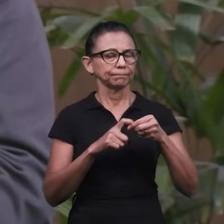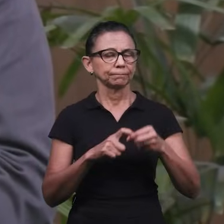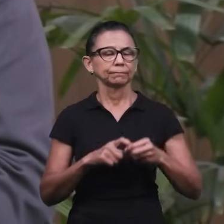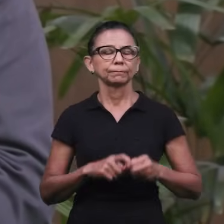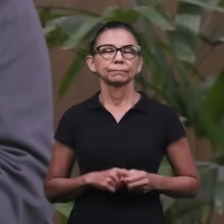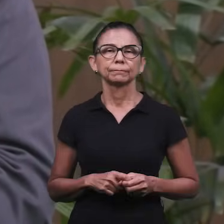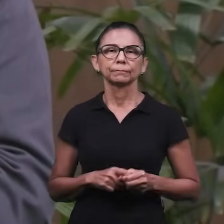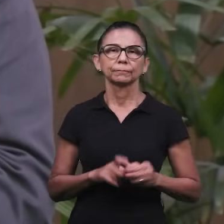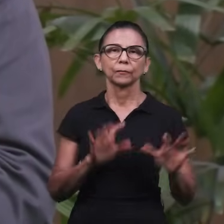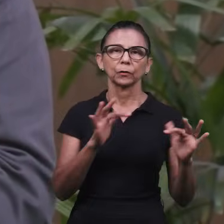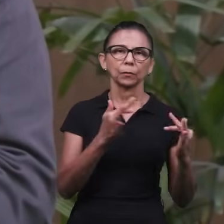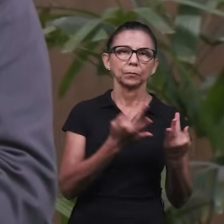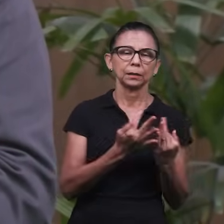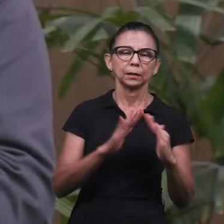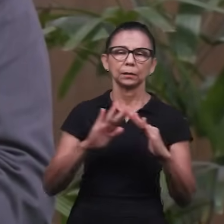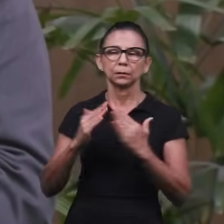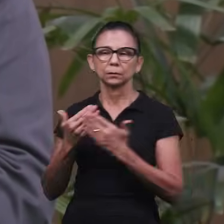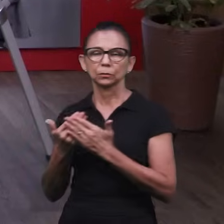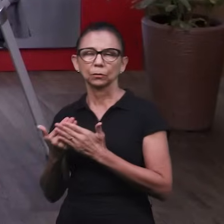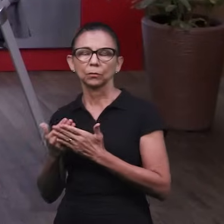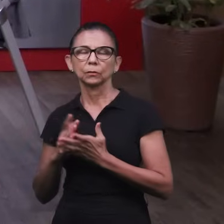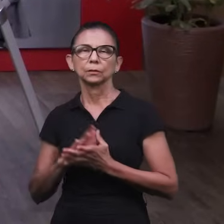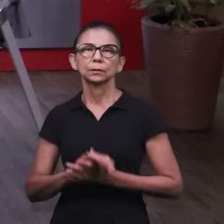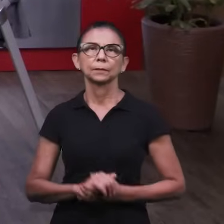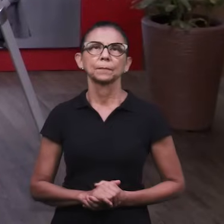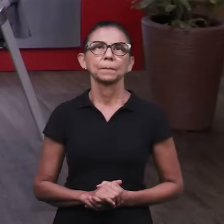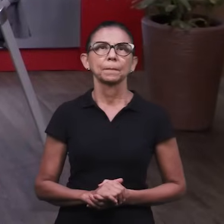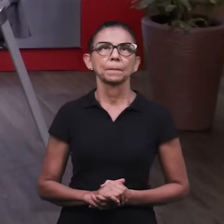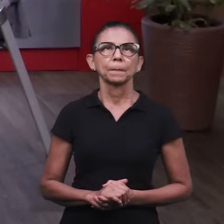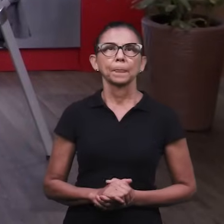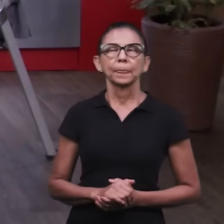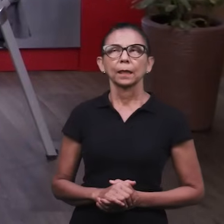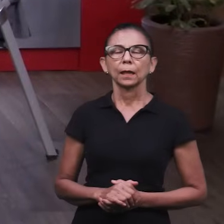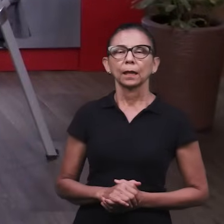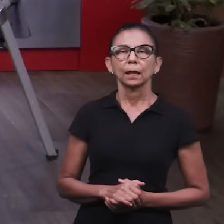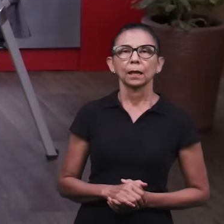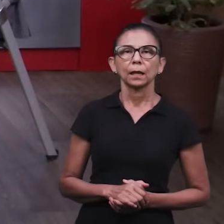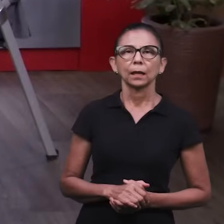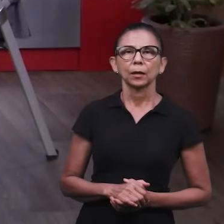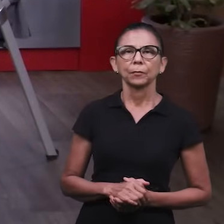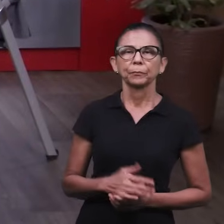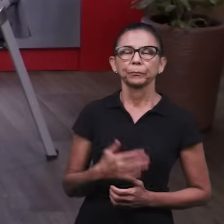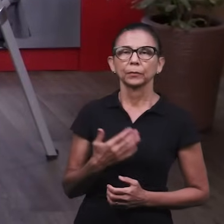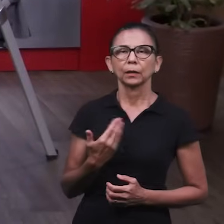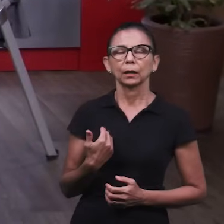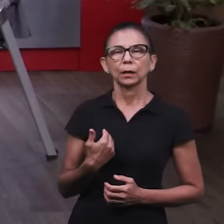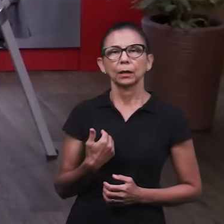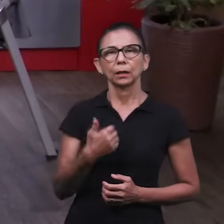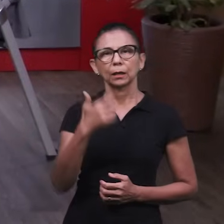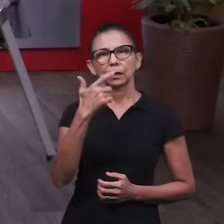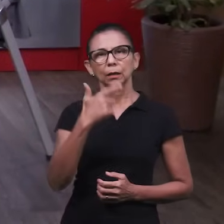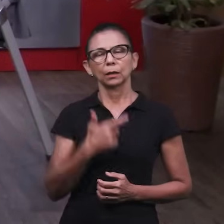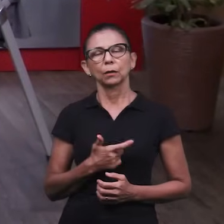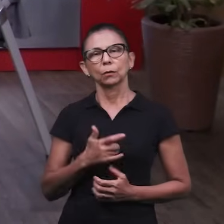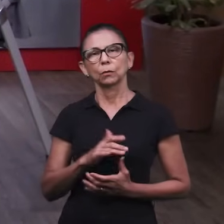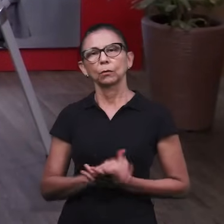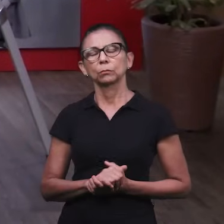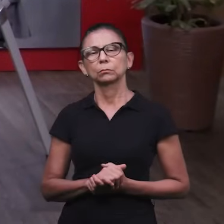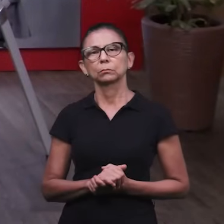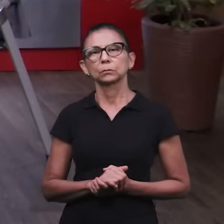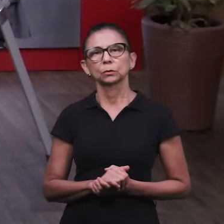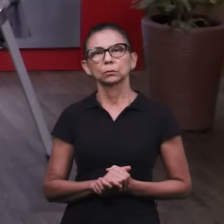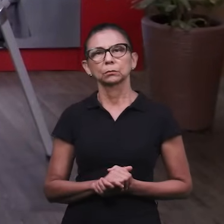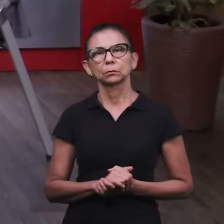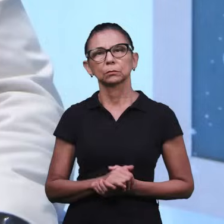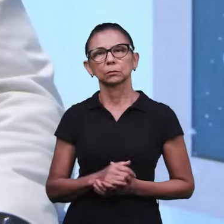Essa compreensão também, né? Você pega, por exemplo, eu sou de uma geração da parte matemática, né? Minha formação é de engenharia. Mas da